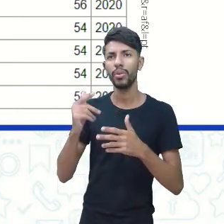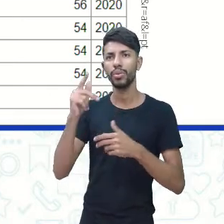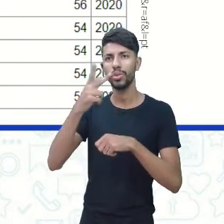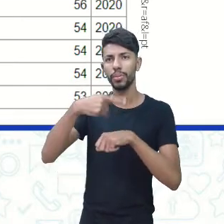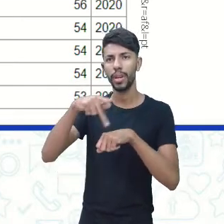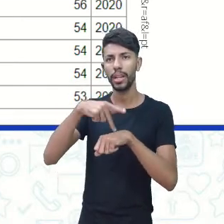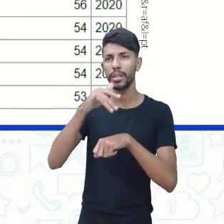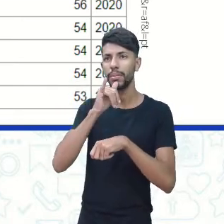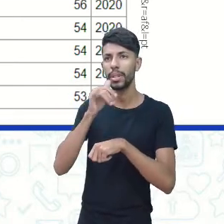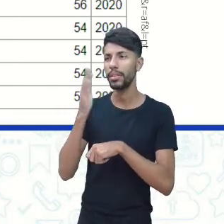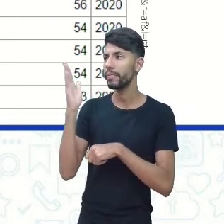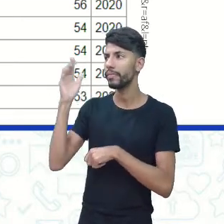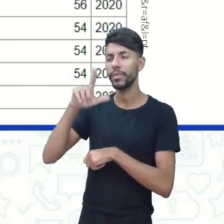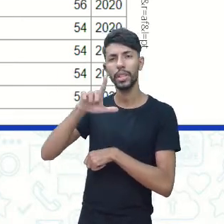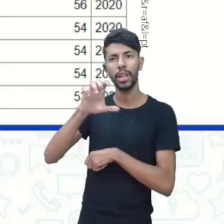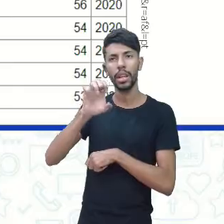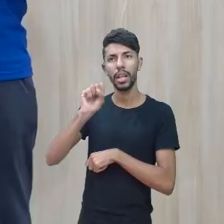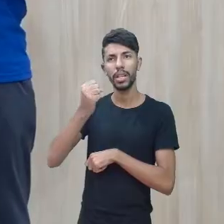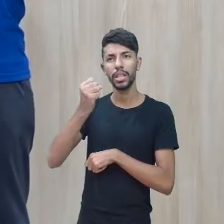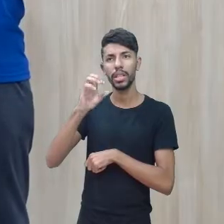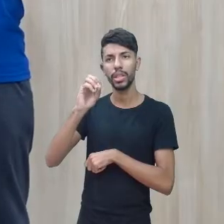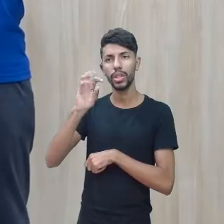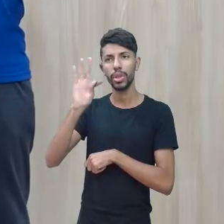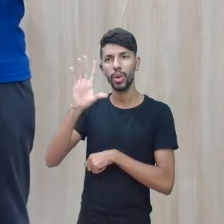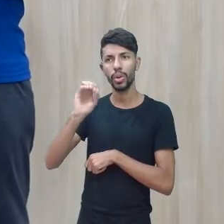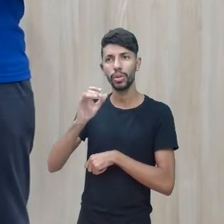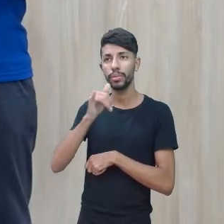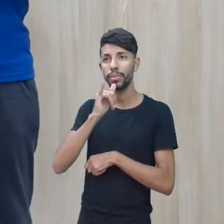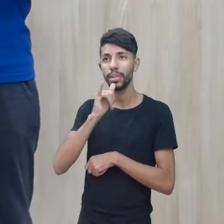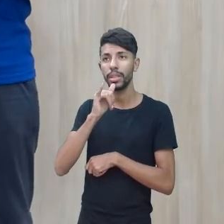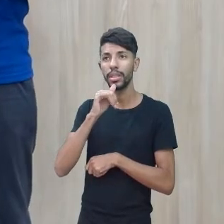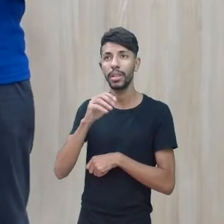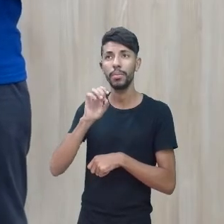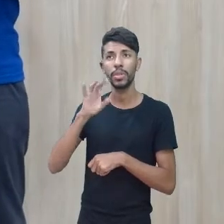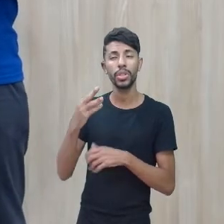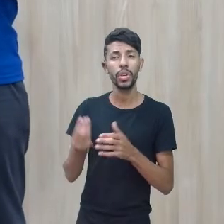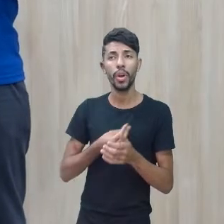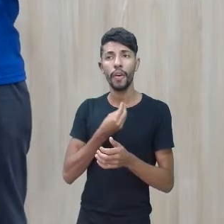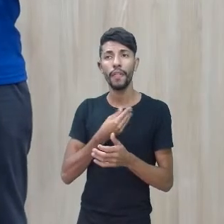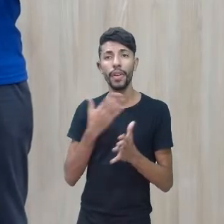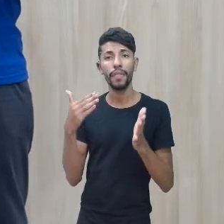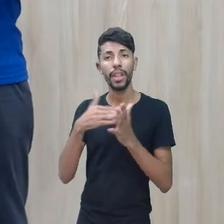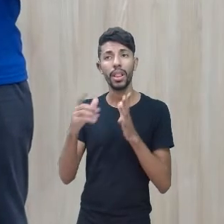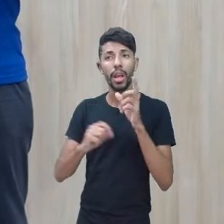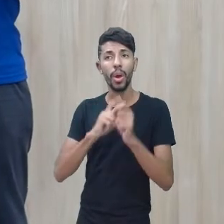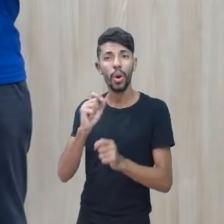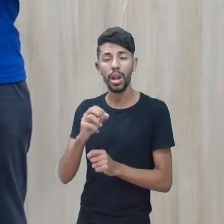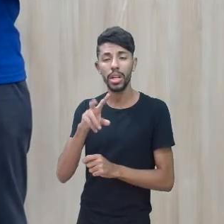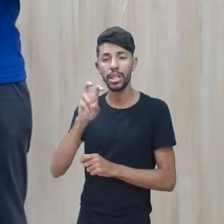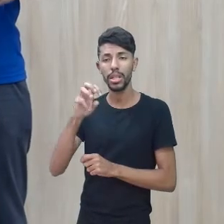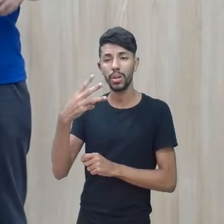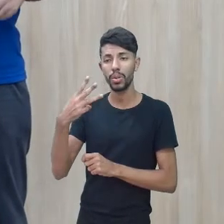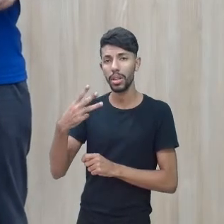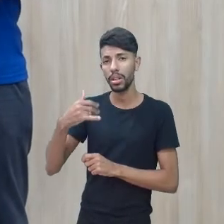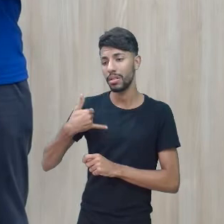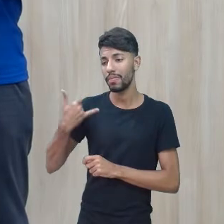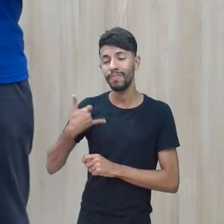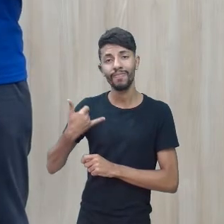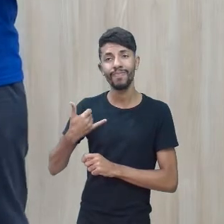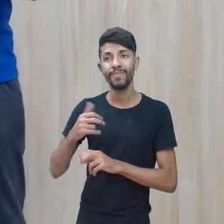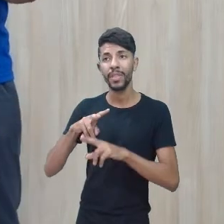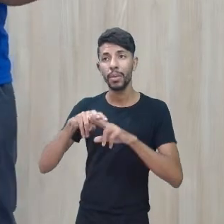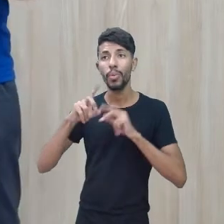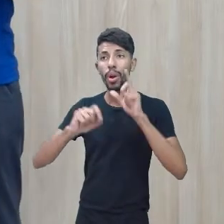com 53 anos de expectativa de vida. Uma pessoa só vai sobreviver 53 anos, justamente por causa de todo